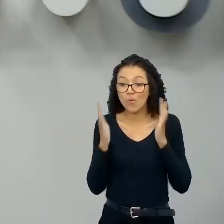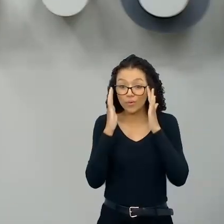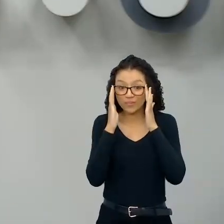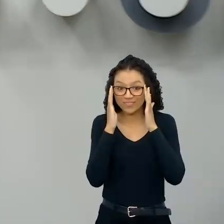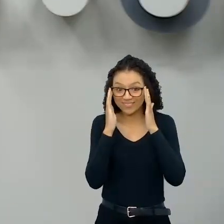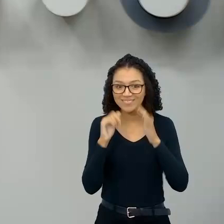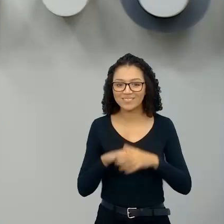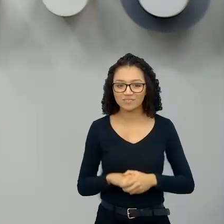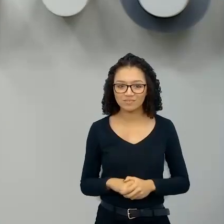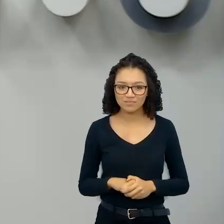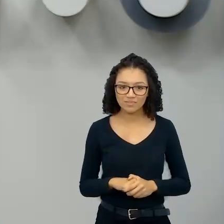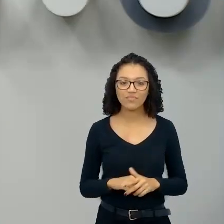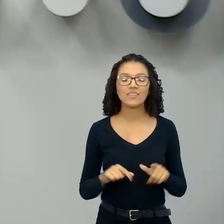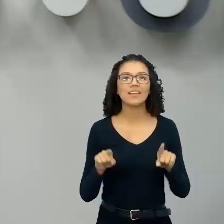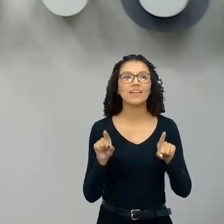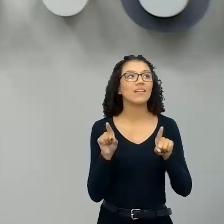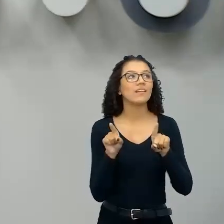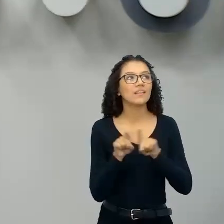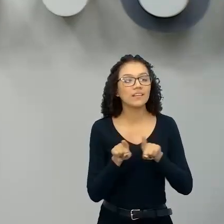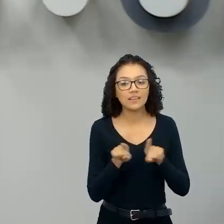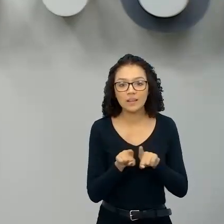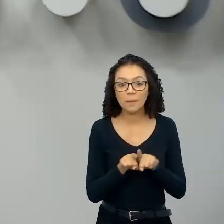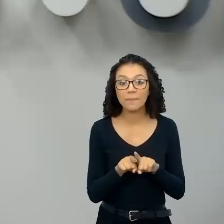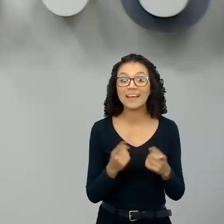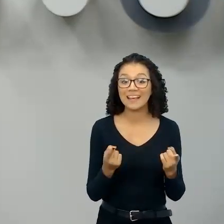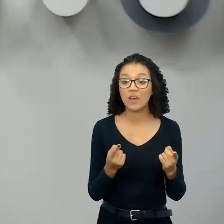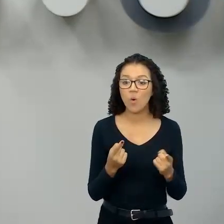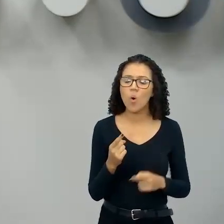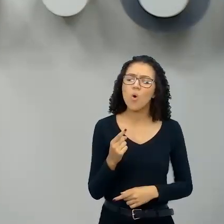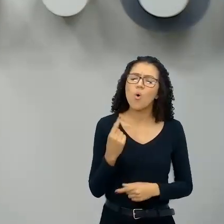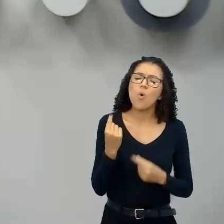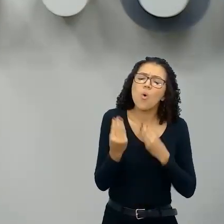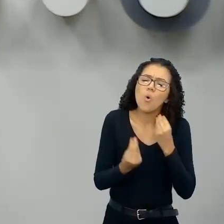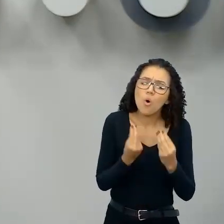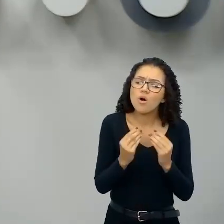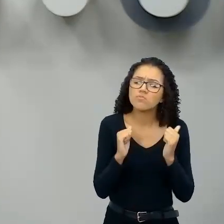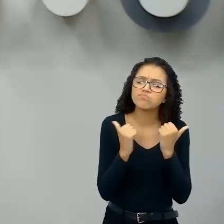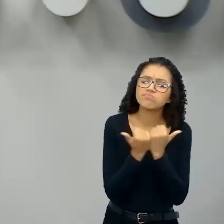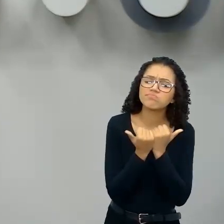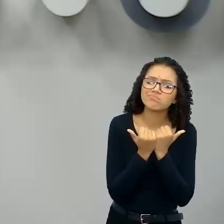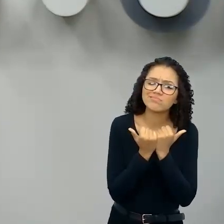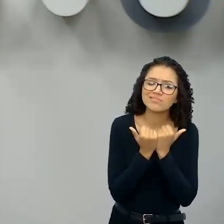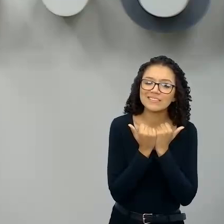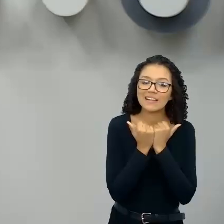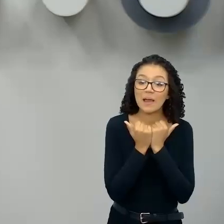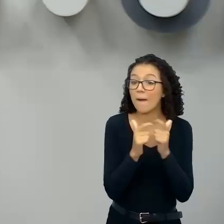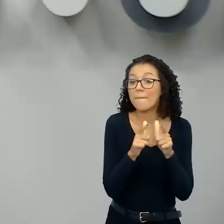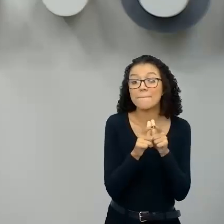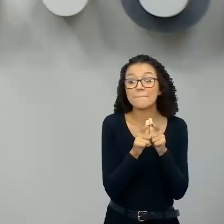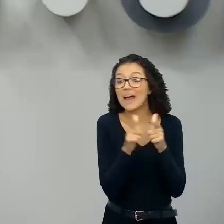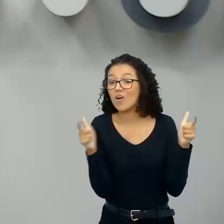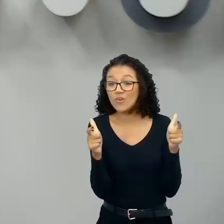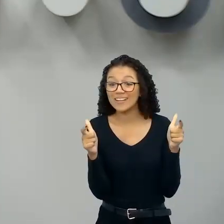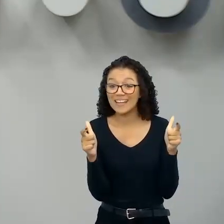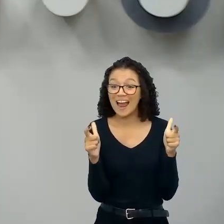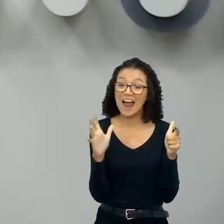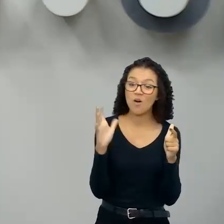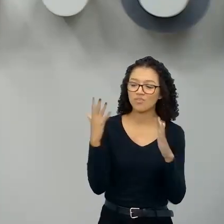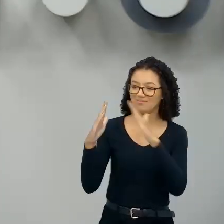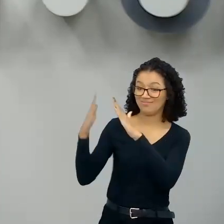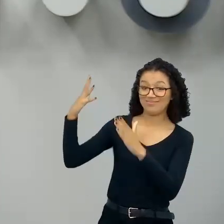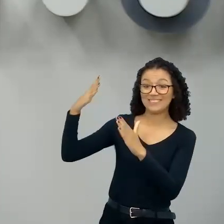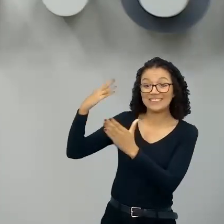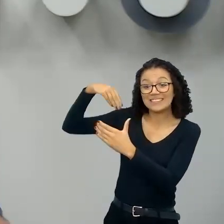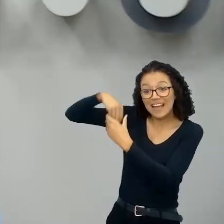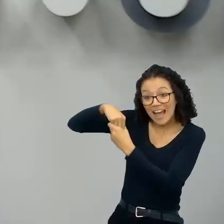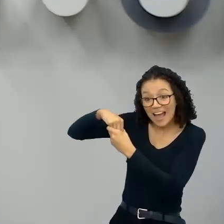forma contundente contra a violência, volto a dizer, é o fato da maioria dos casos ser praticado pela família, dentro de casa.